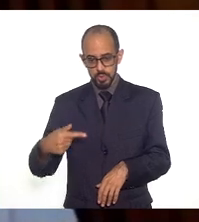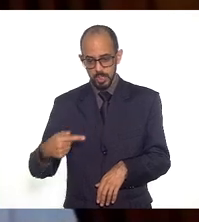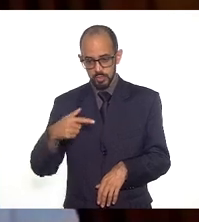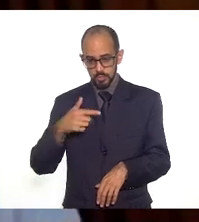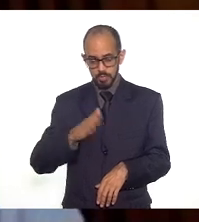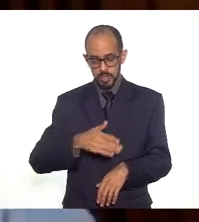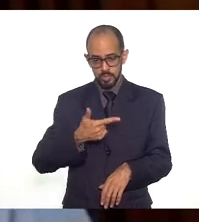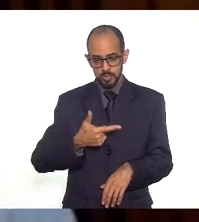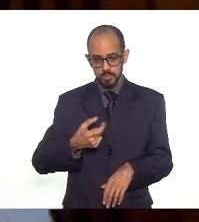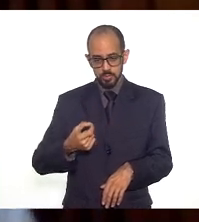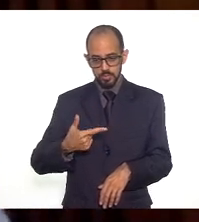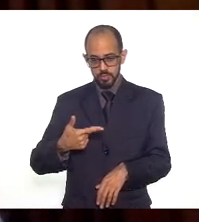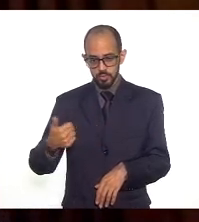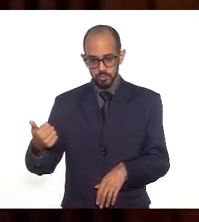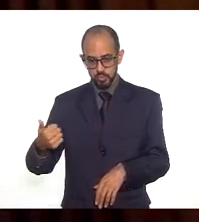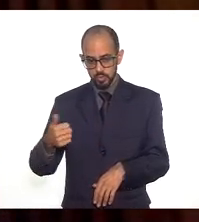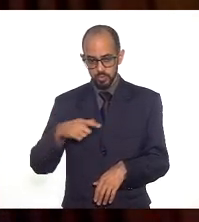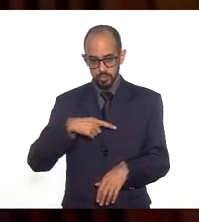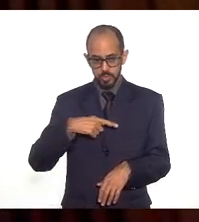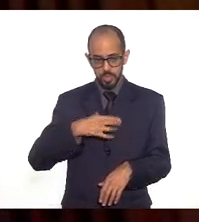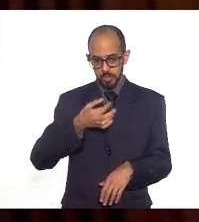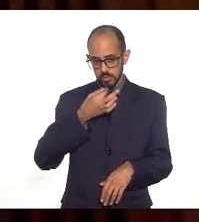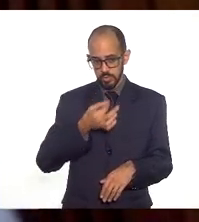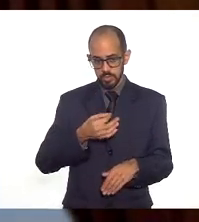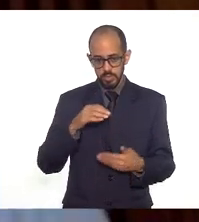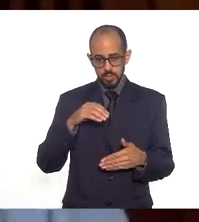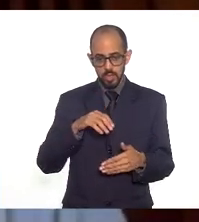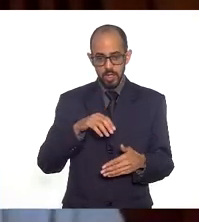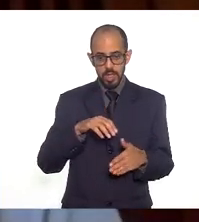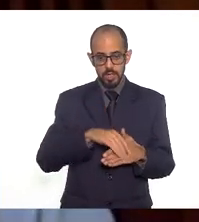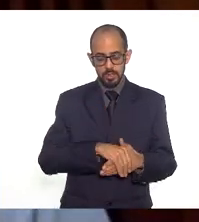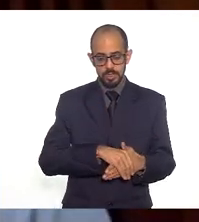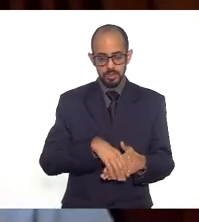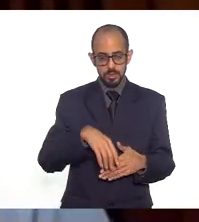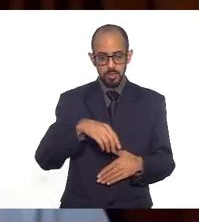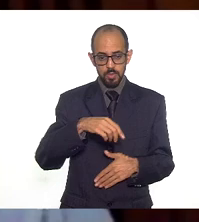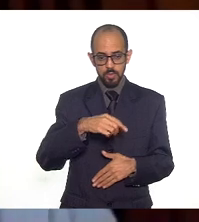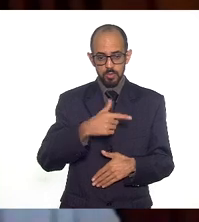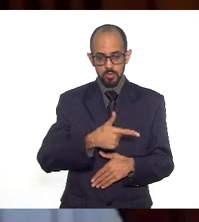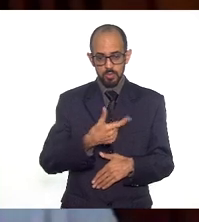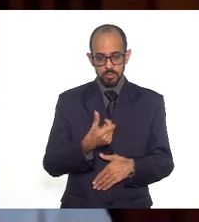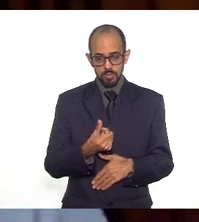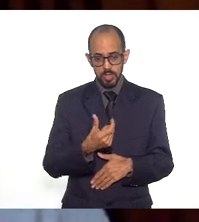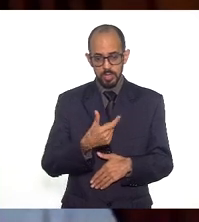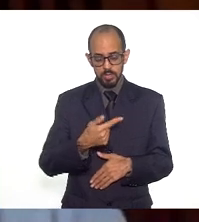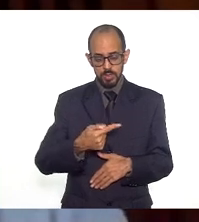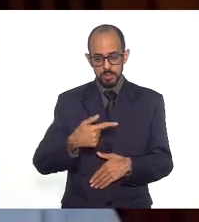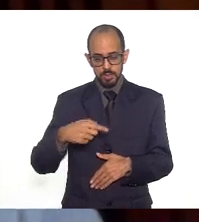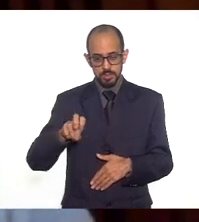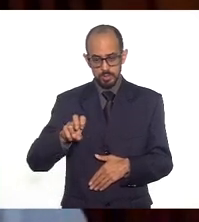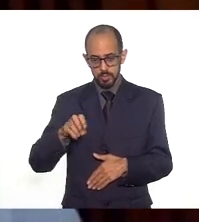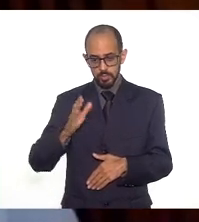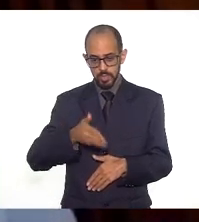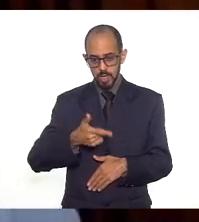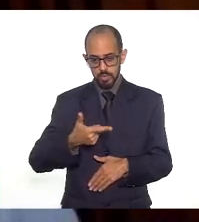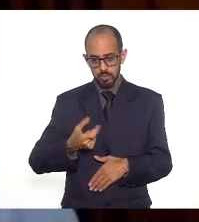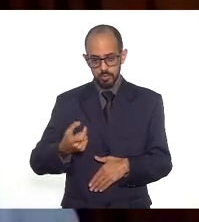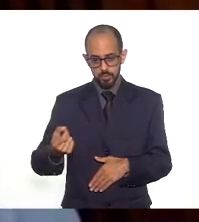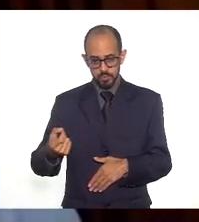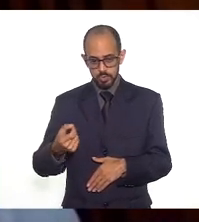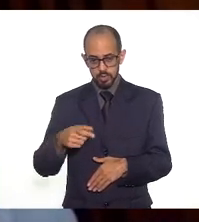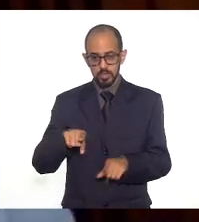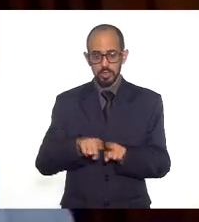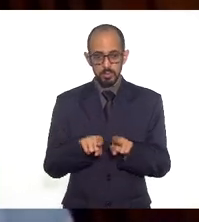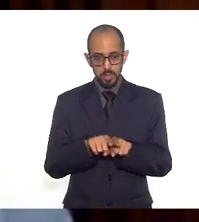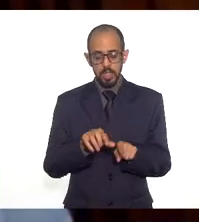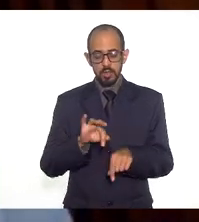3887-2021, há um parecer pela anexação PL 2675 de 20, que também é do